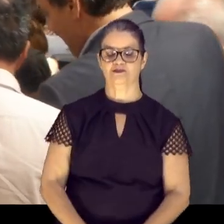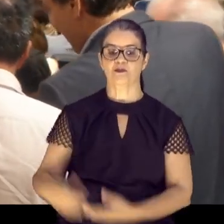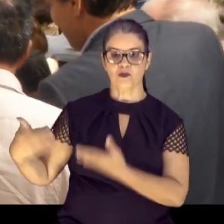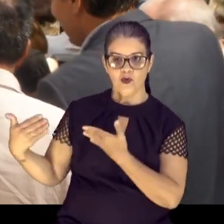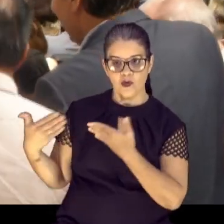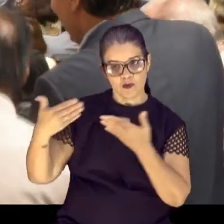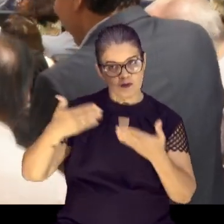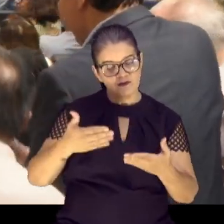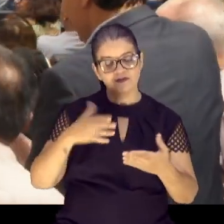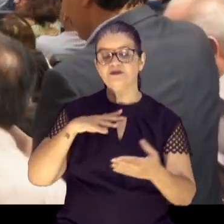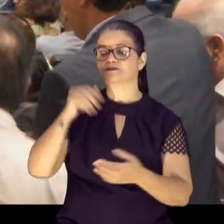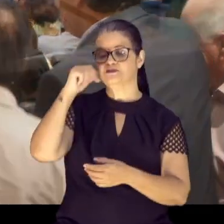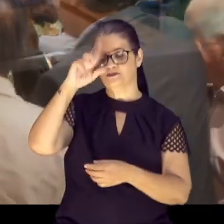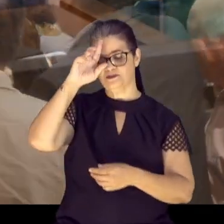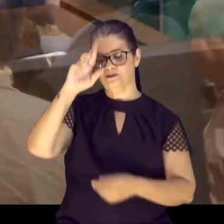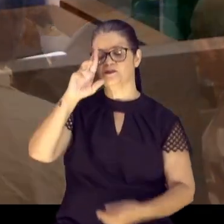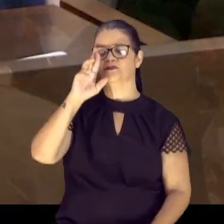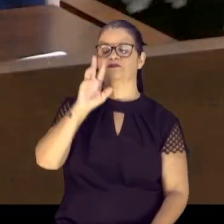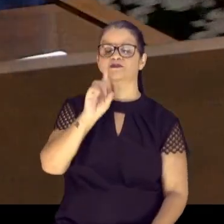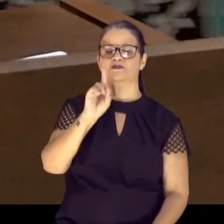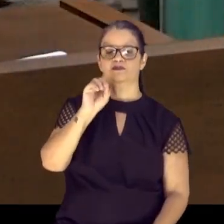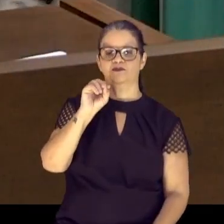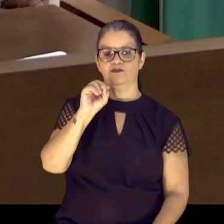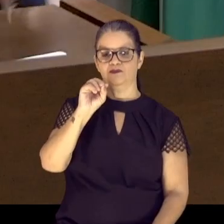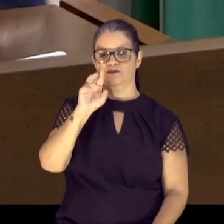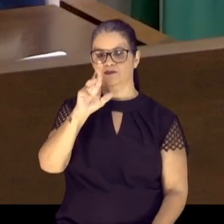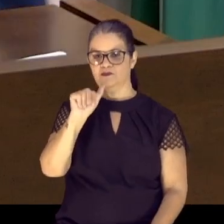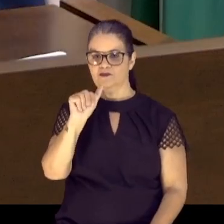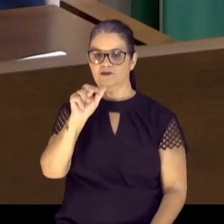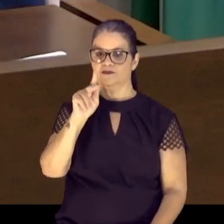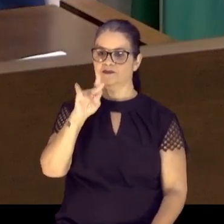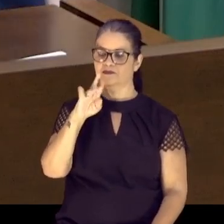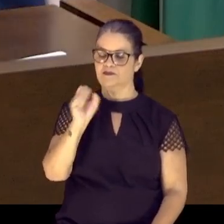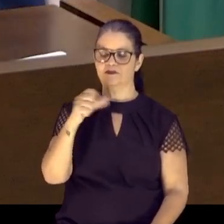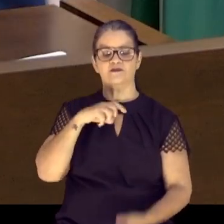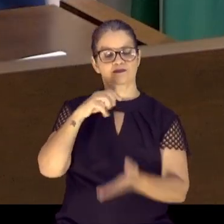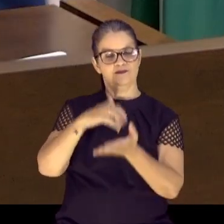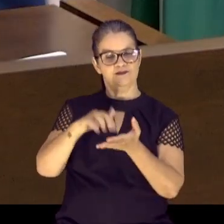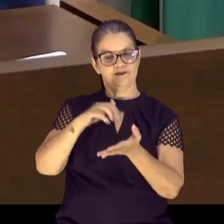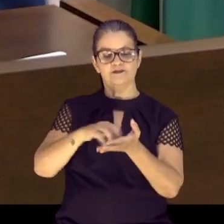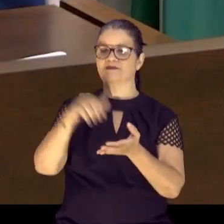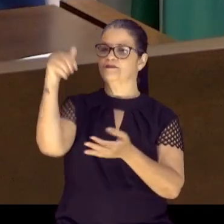Convidamos a senhora Dora Pires, secretária nacional de Mulheres do PSB.